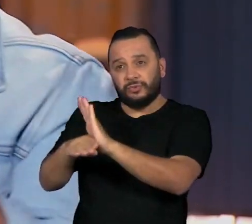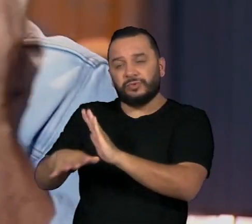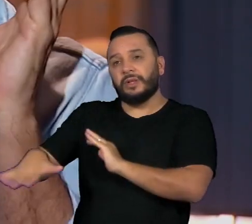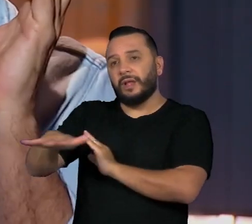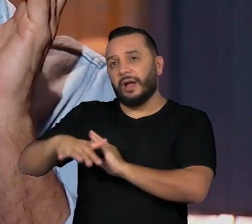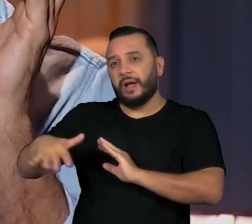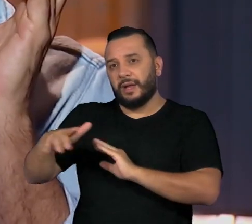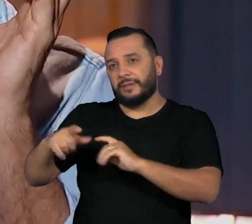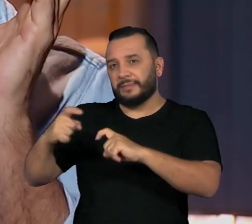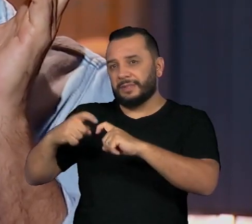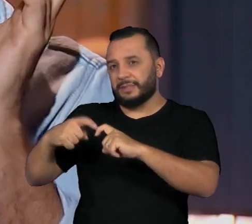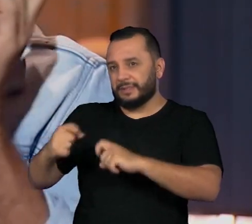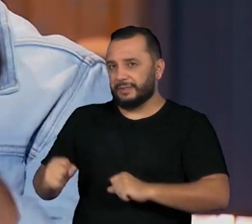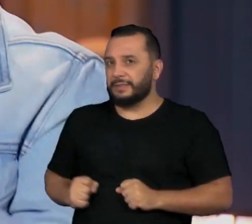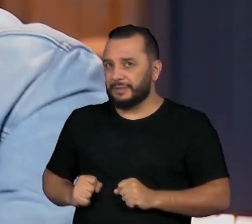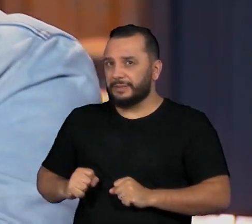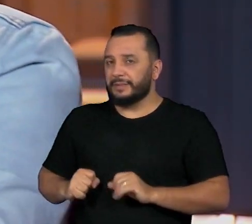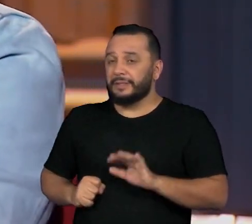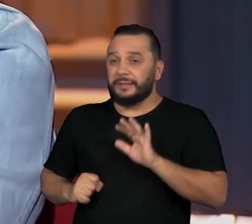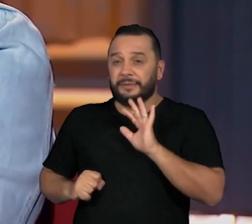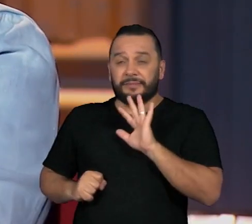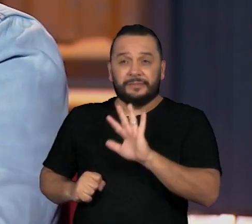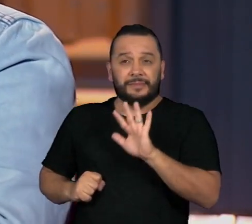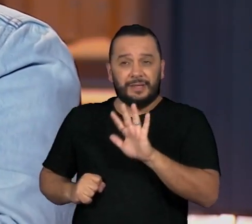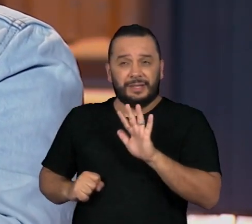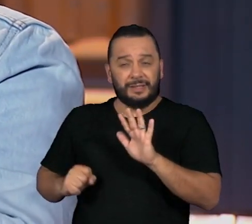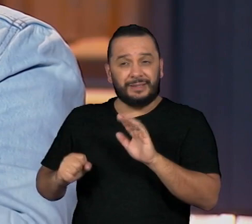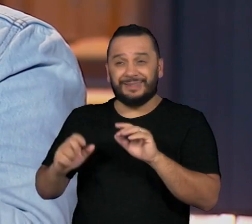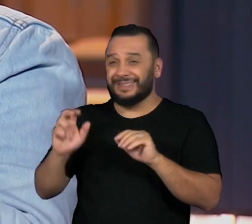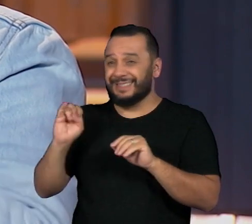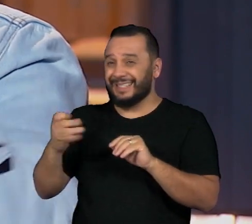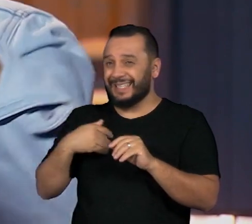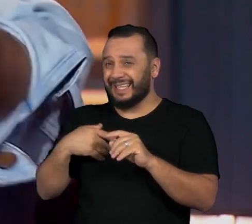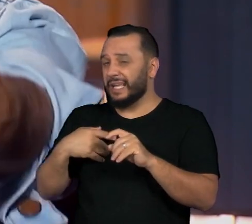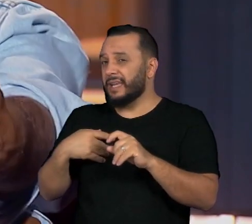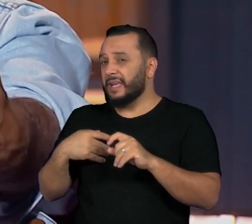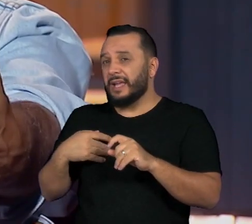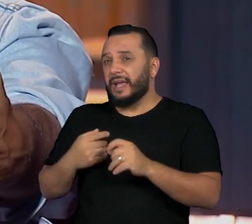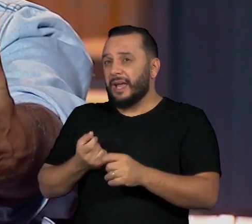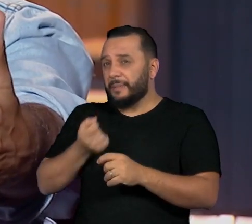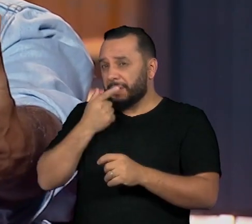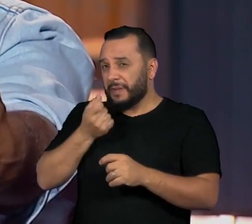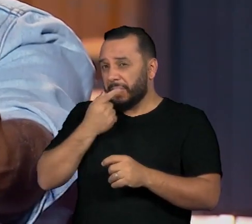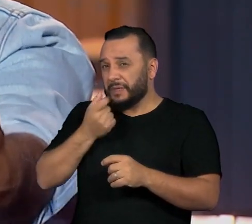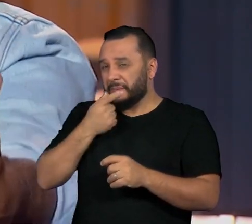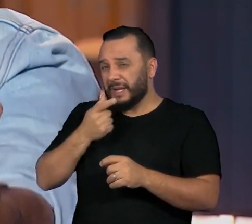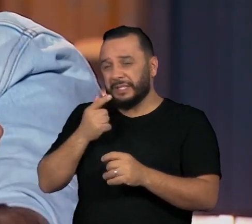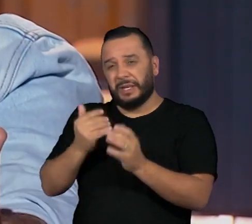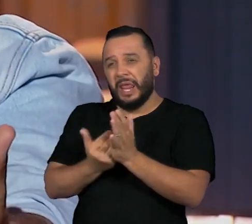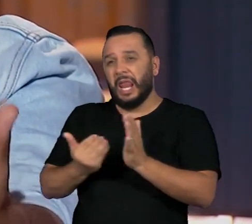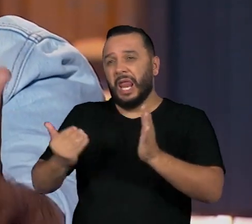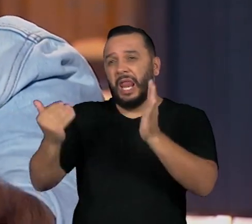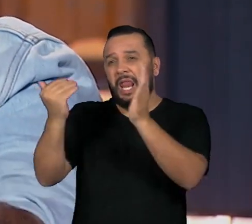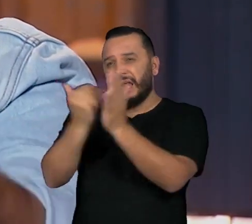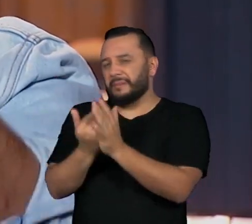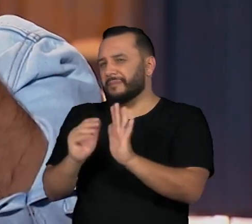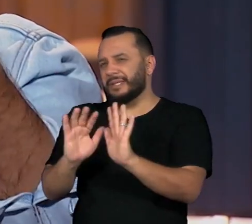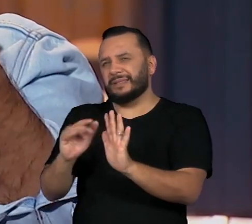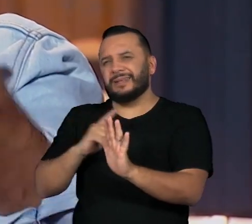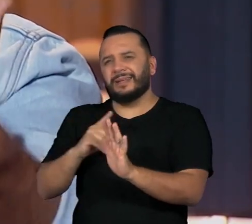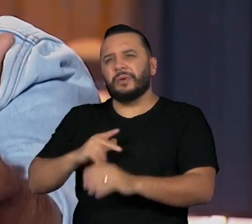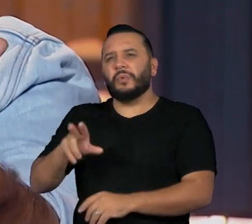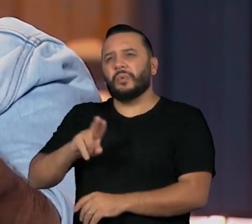isso seja tão medicalizado que a gente perca a legitimidade dos usos tradicionais. Isso não pode jamais acontecer. Se isso acontecer,